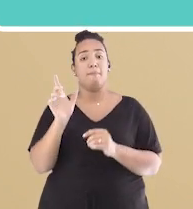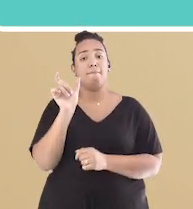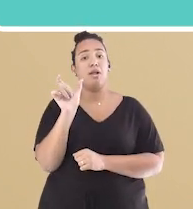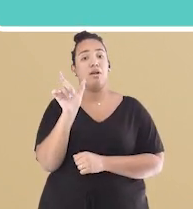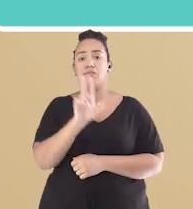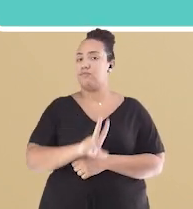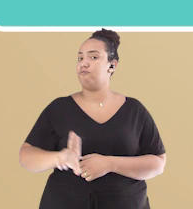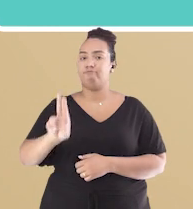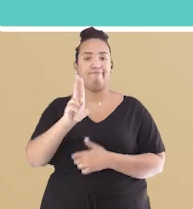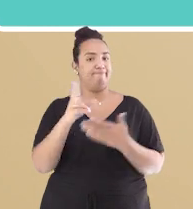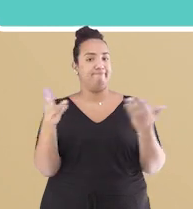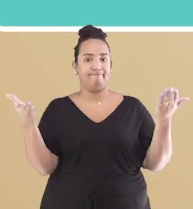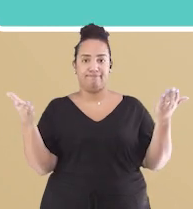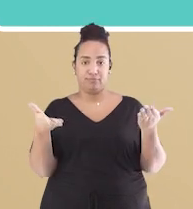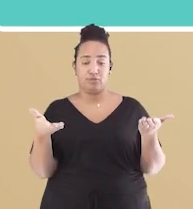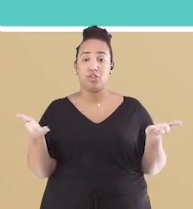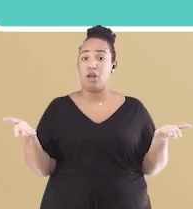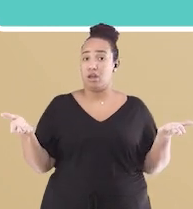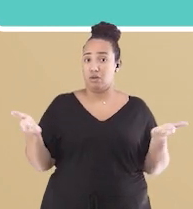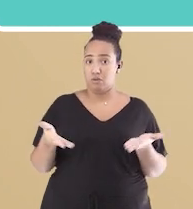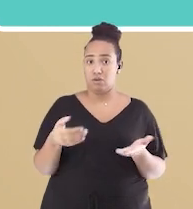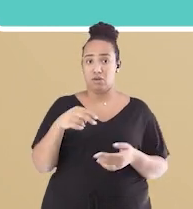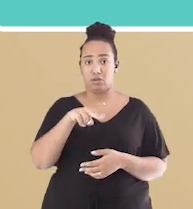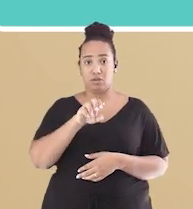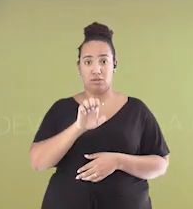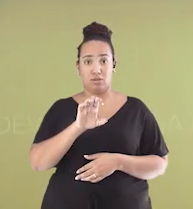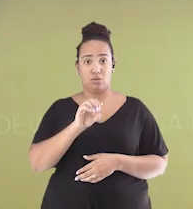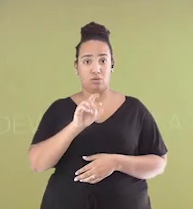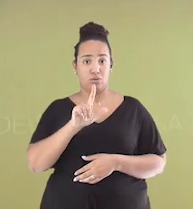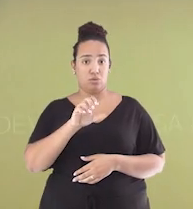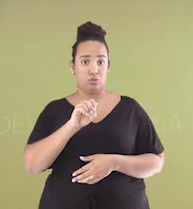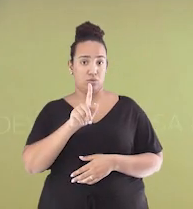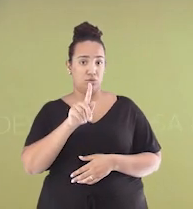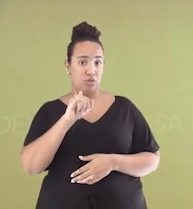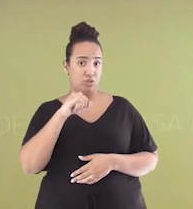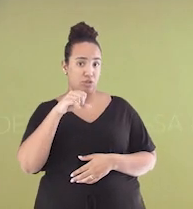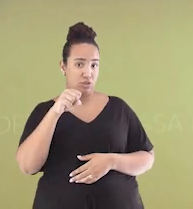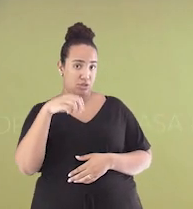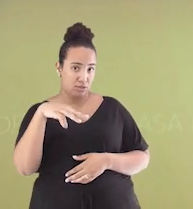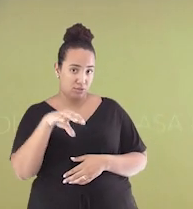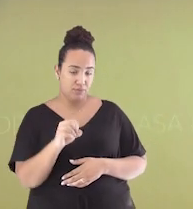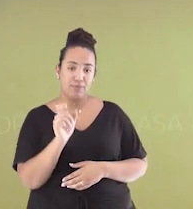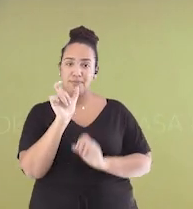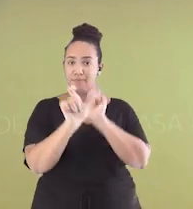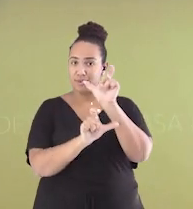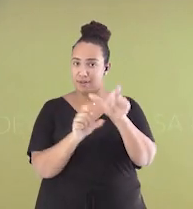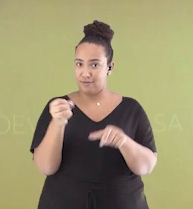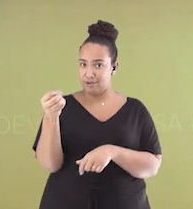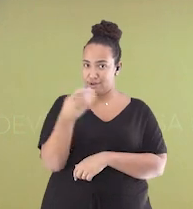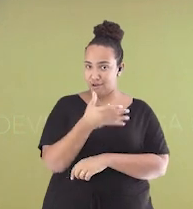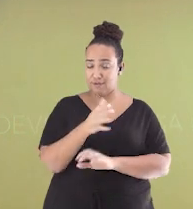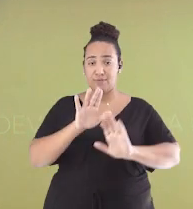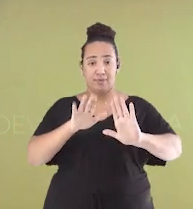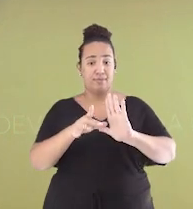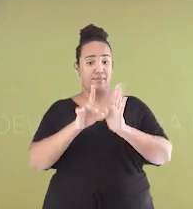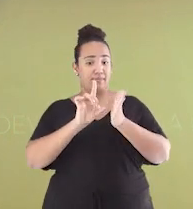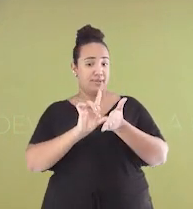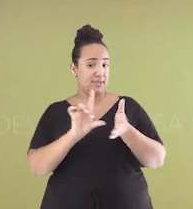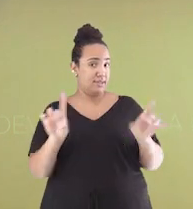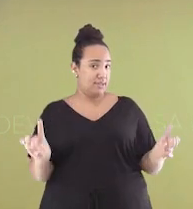o neologismo são as palavras novas de uma língua. Antes de ir embora, vou deixar um desafio para